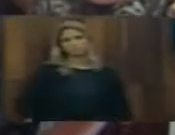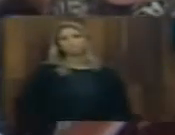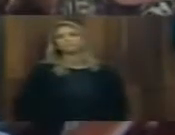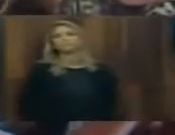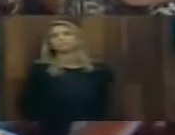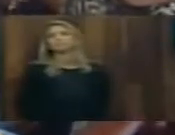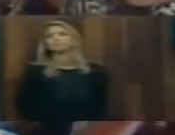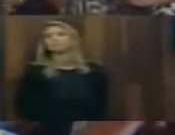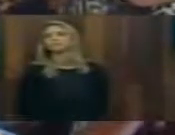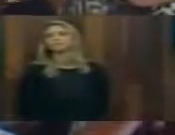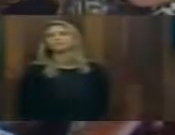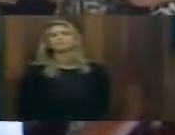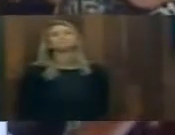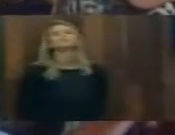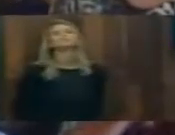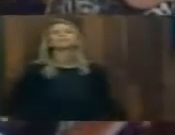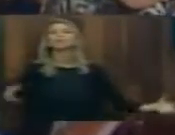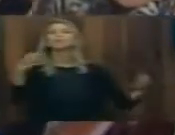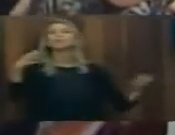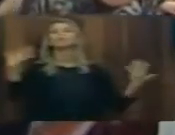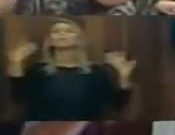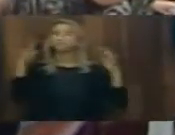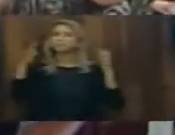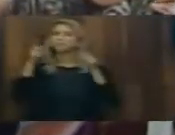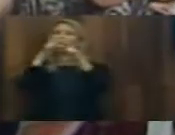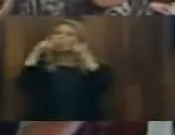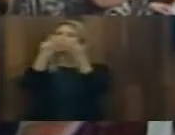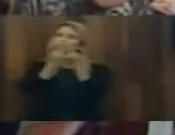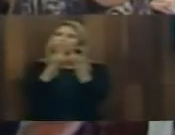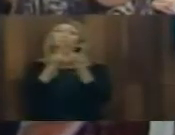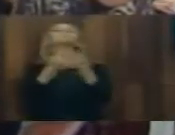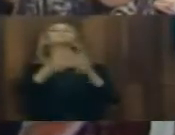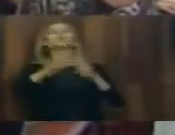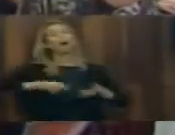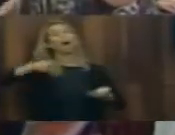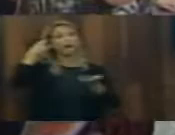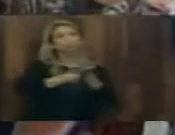Continuando, então, parabenizo a categoria e a luta continua.